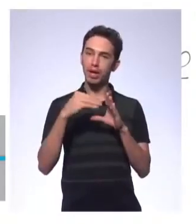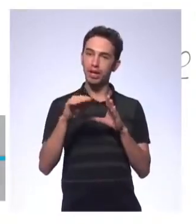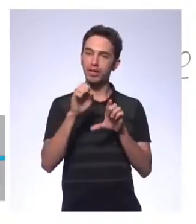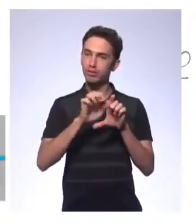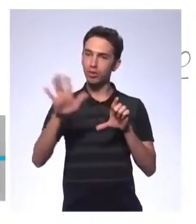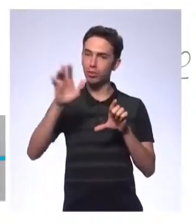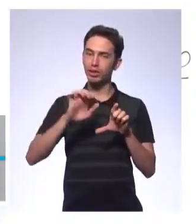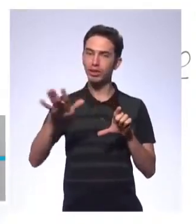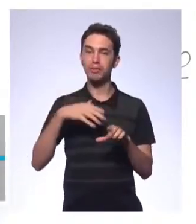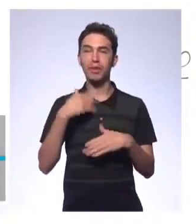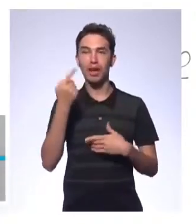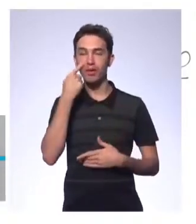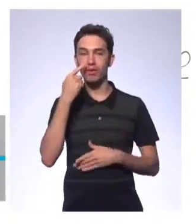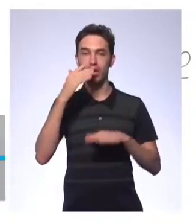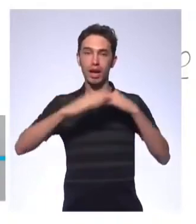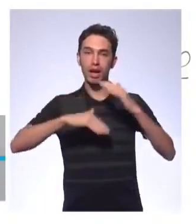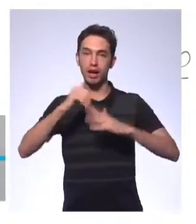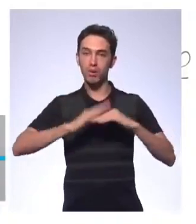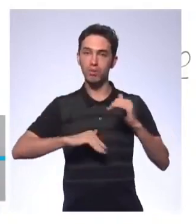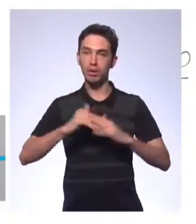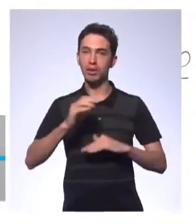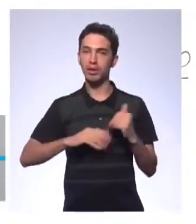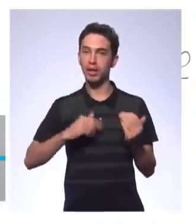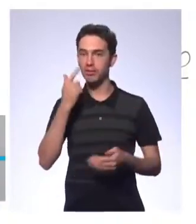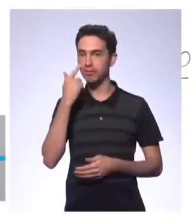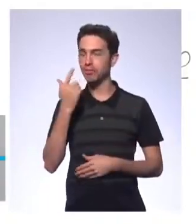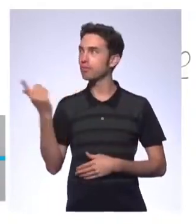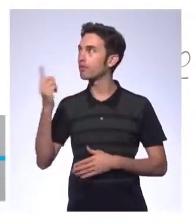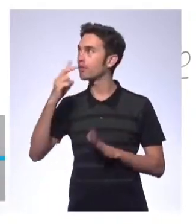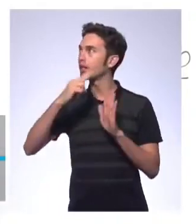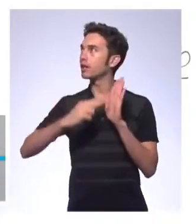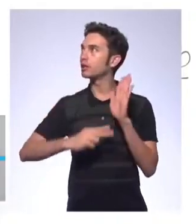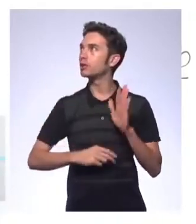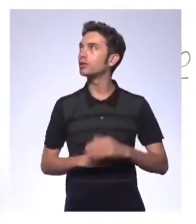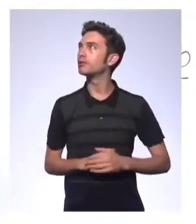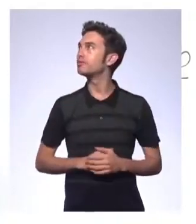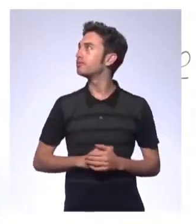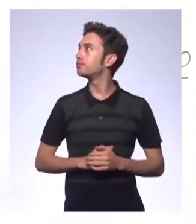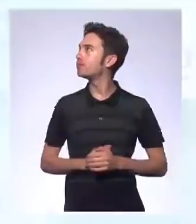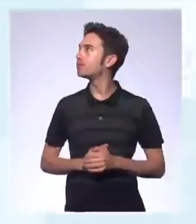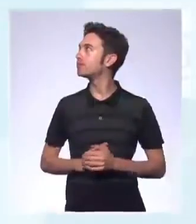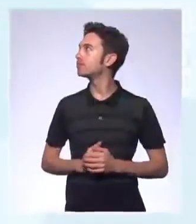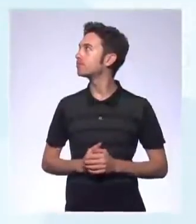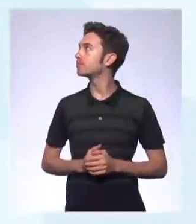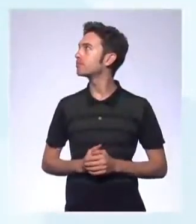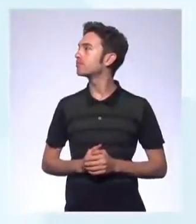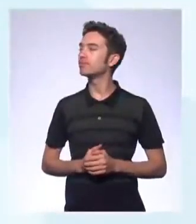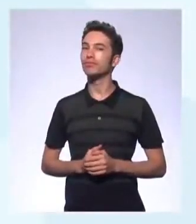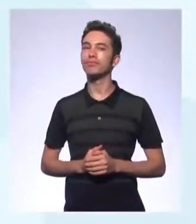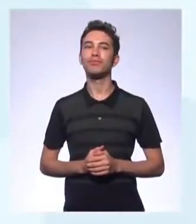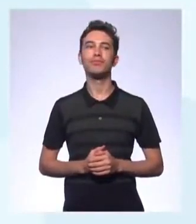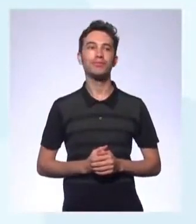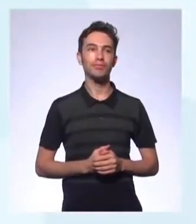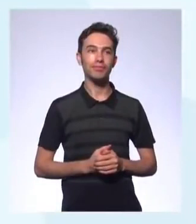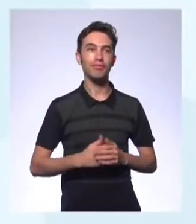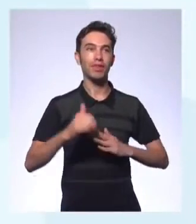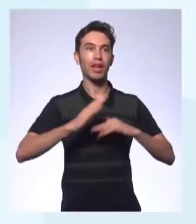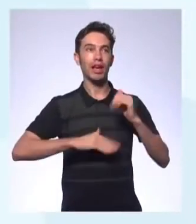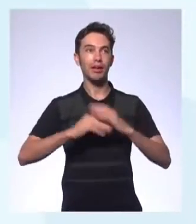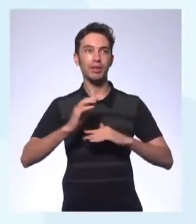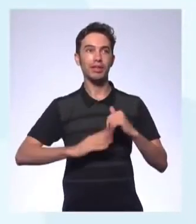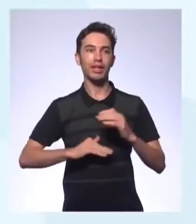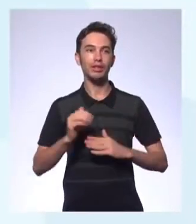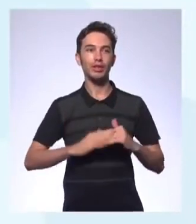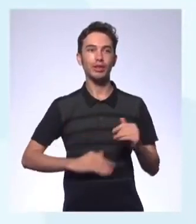colocar agora a habilidade, vamos fazer a leitura e começar a nossa aula. Olha aí na tela para vocês. A habilidade de